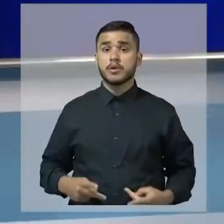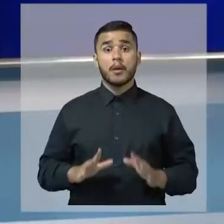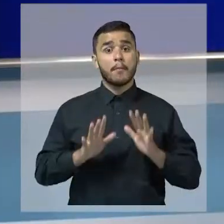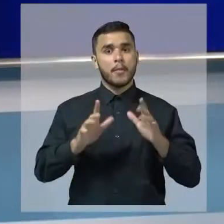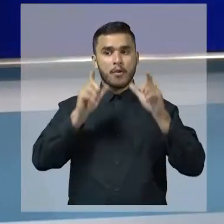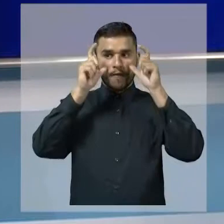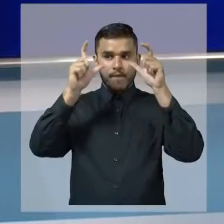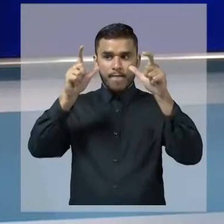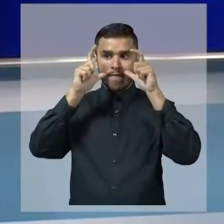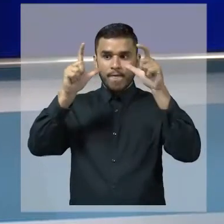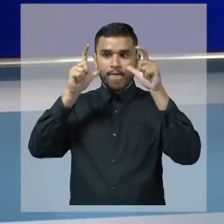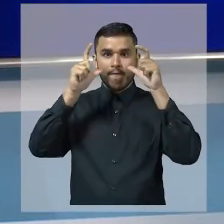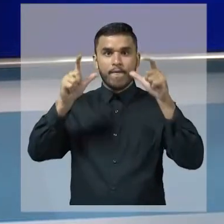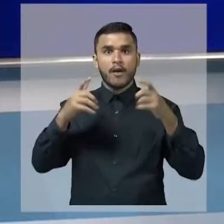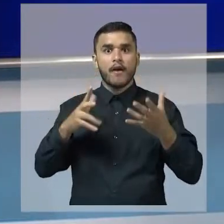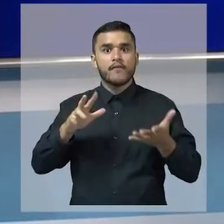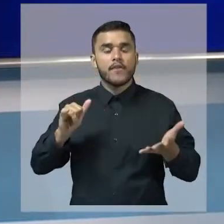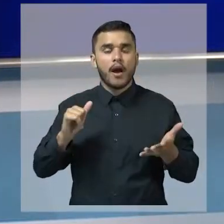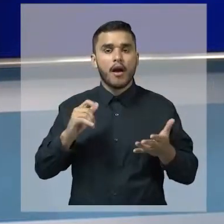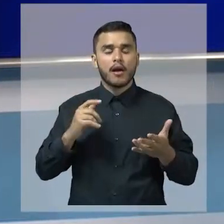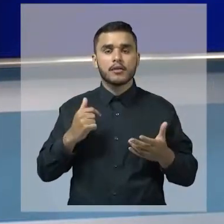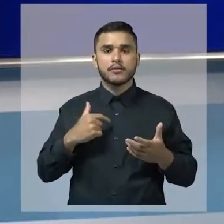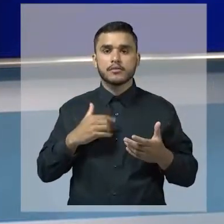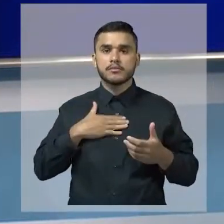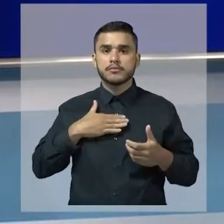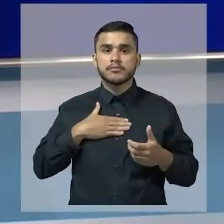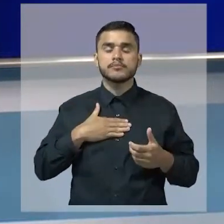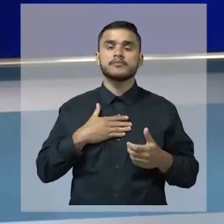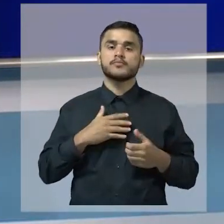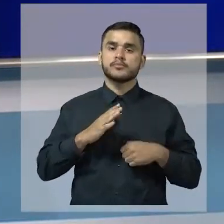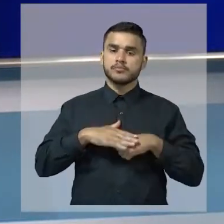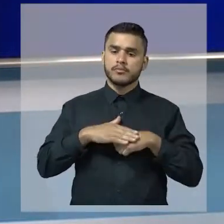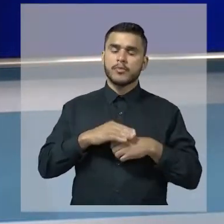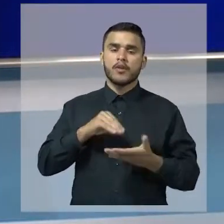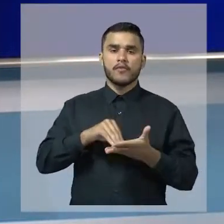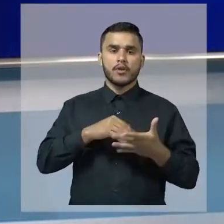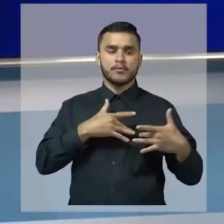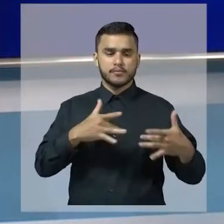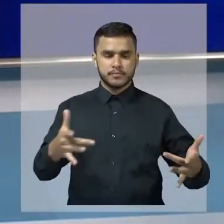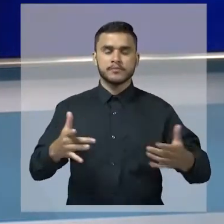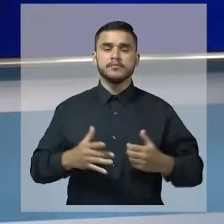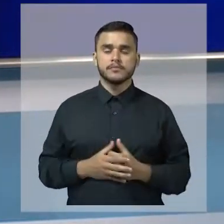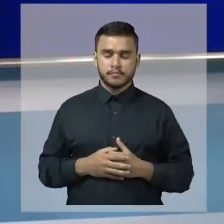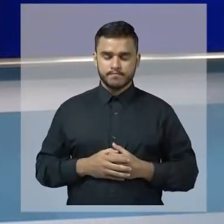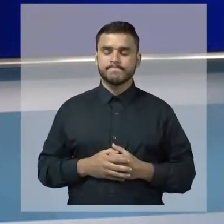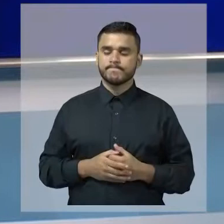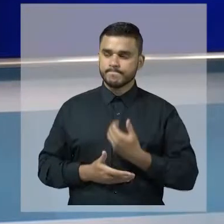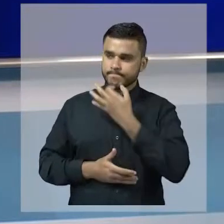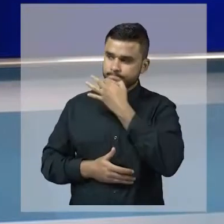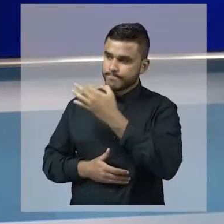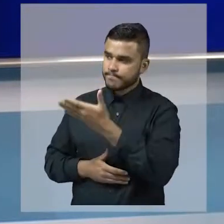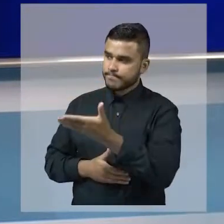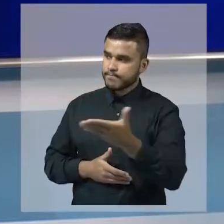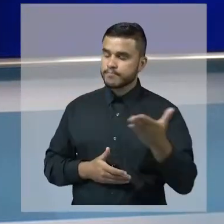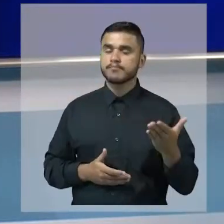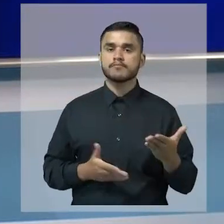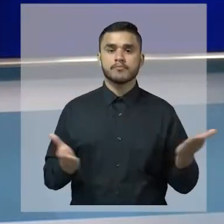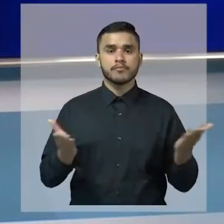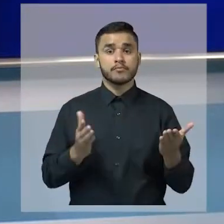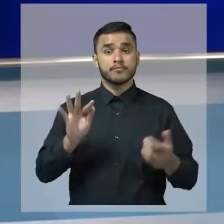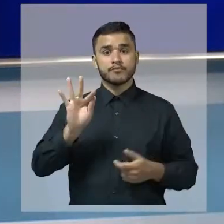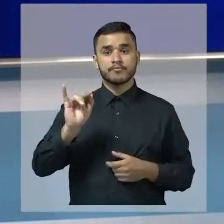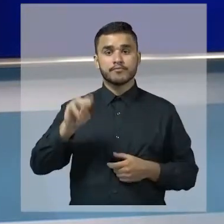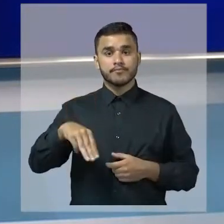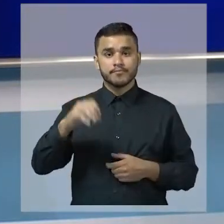uma deturpação, uma falta de prevalência da solidariedade, em última análise. E com essas colocações, finalizamos mais uma edição do